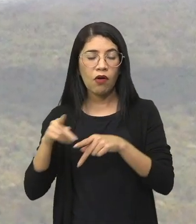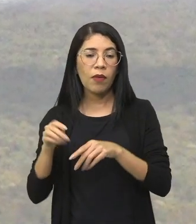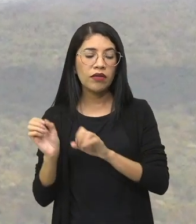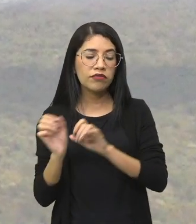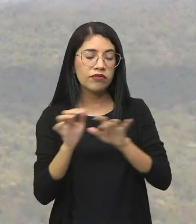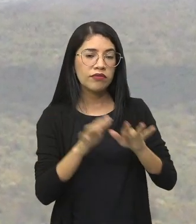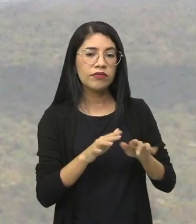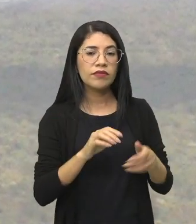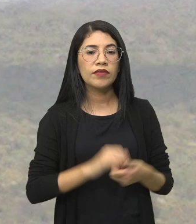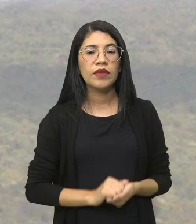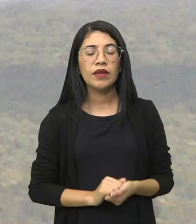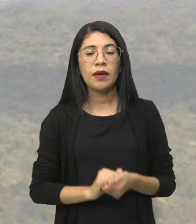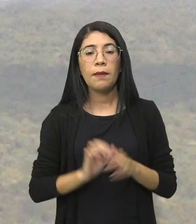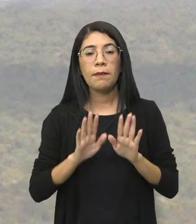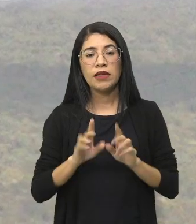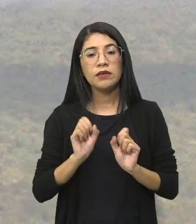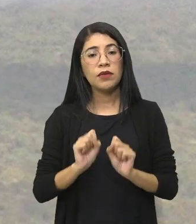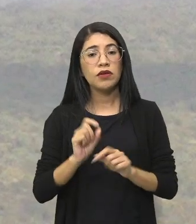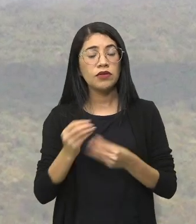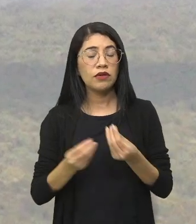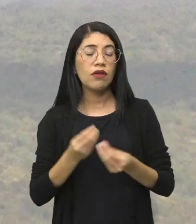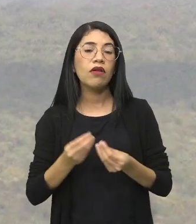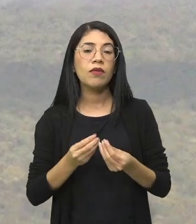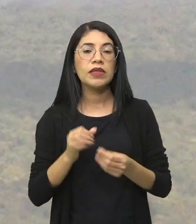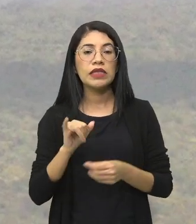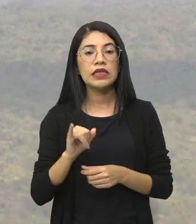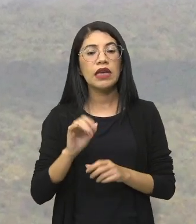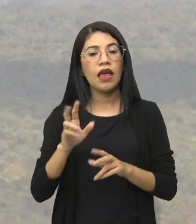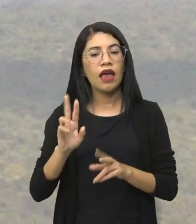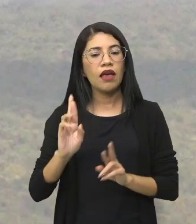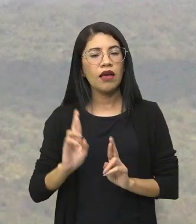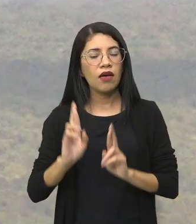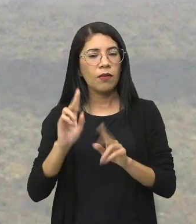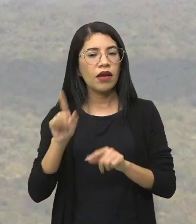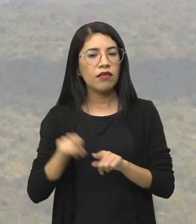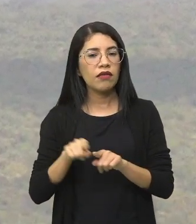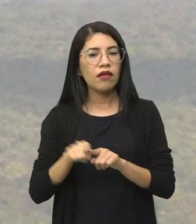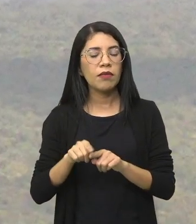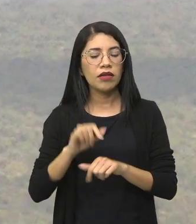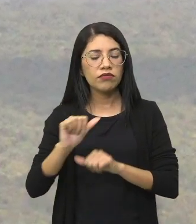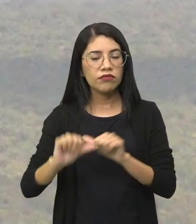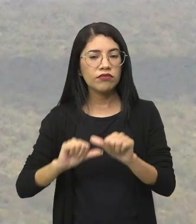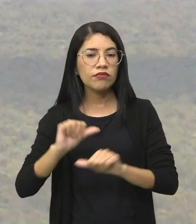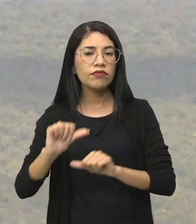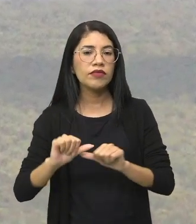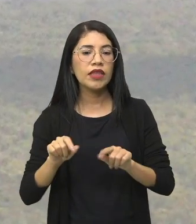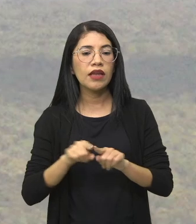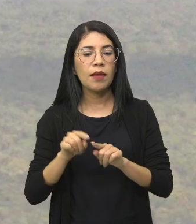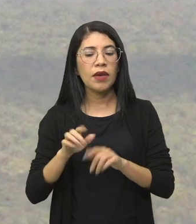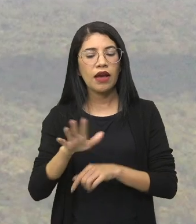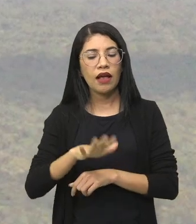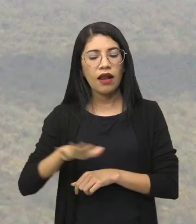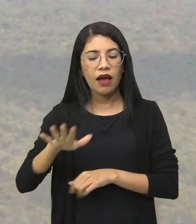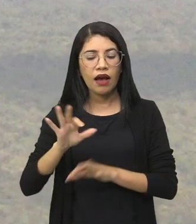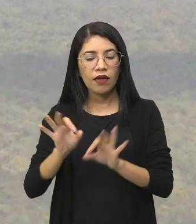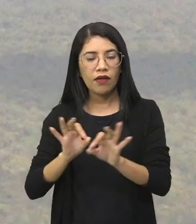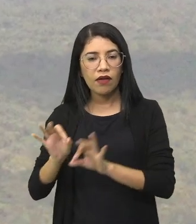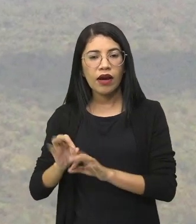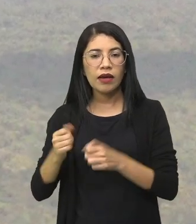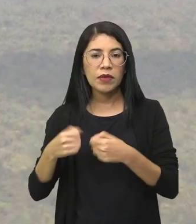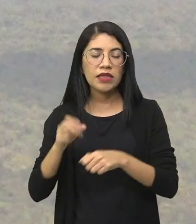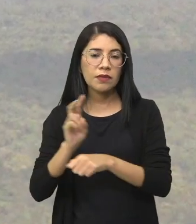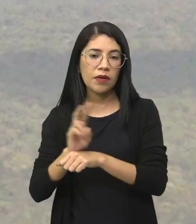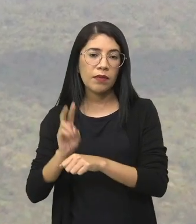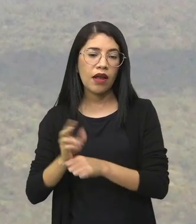ambientais. A exceção são as medidas de recuperação de seus ecossistemas alterados e as ações de manejo necessárias para recuperar e